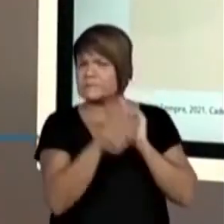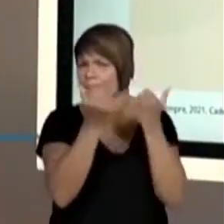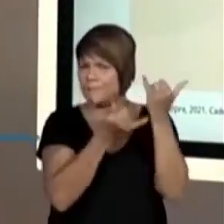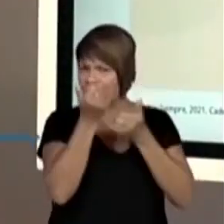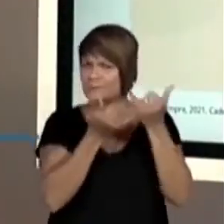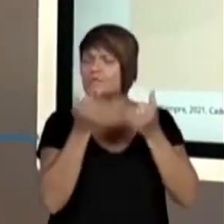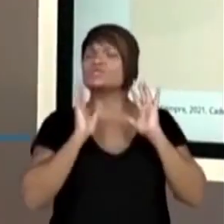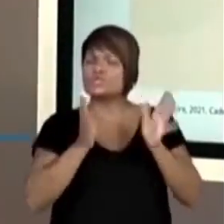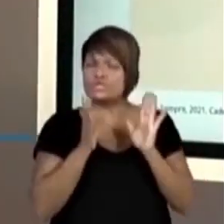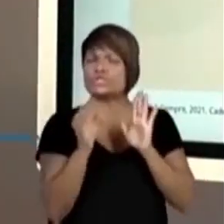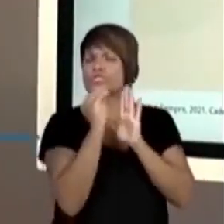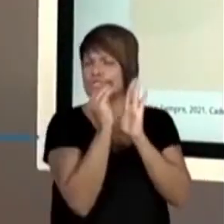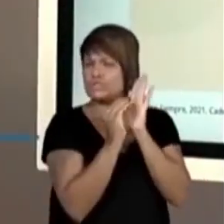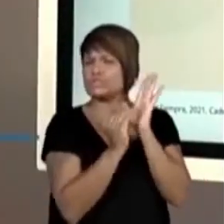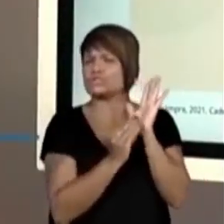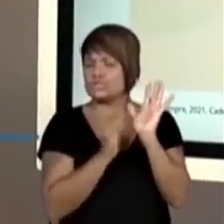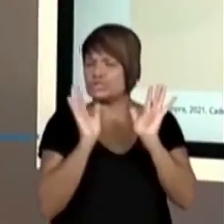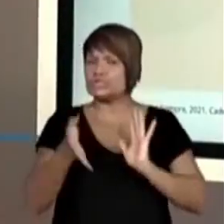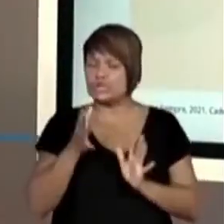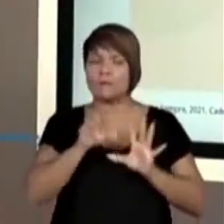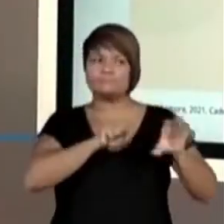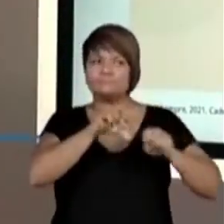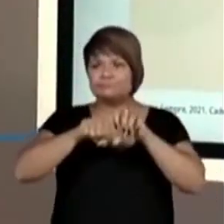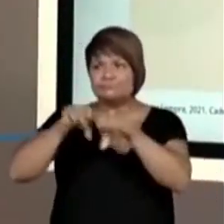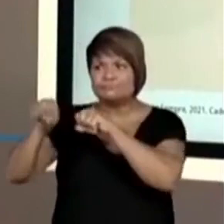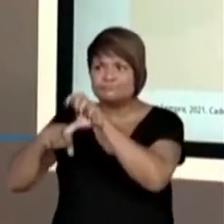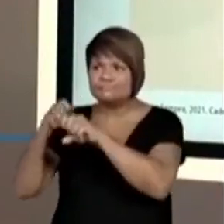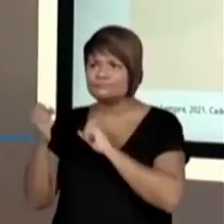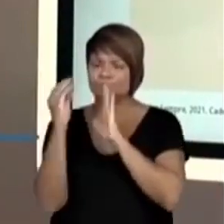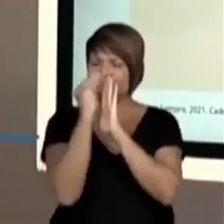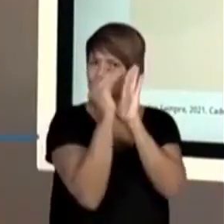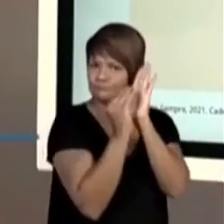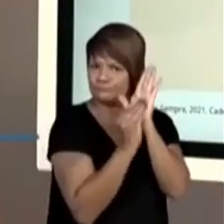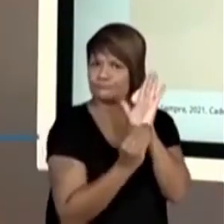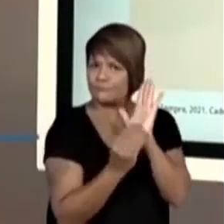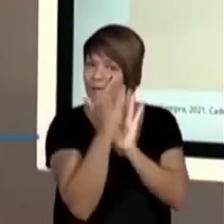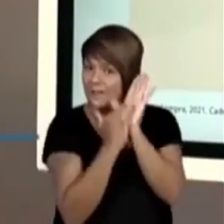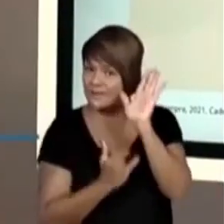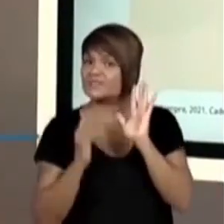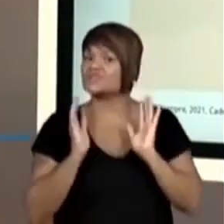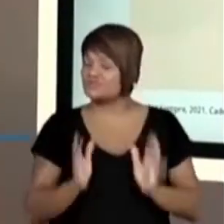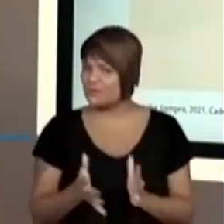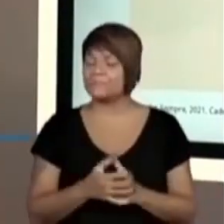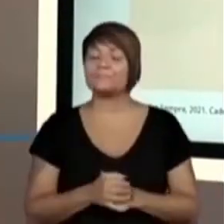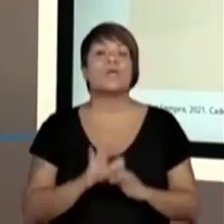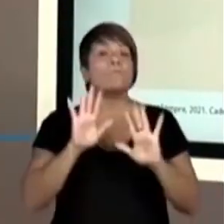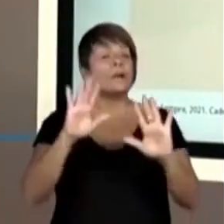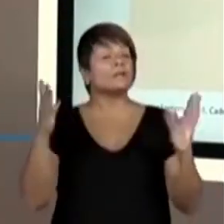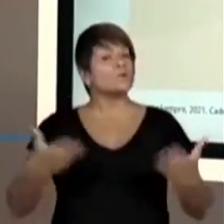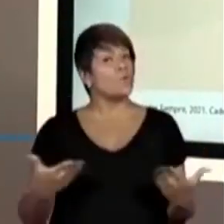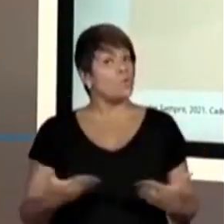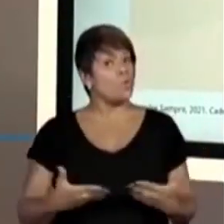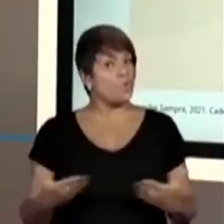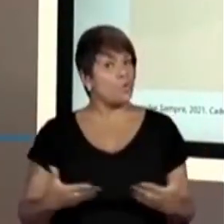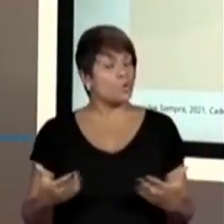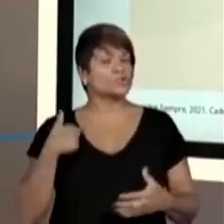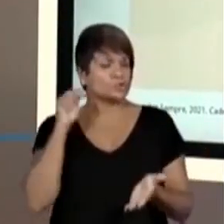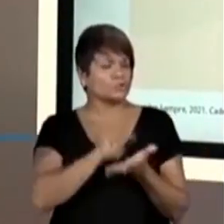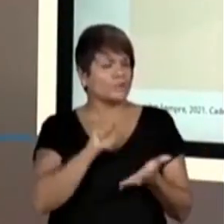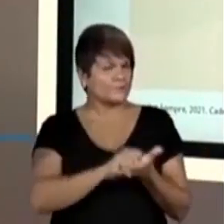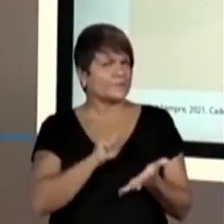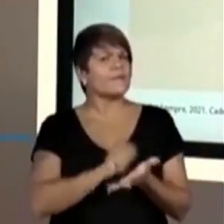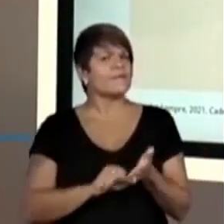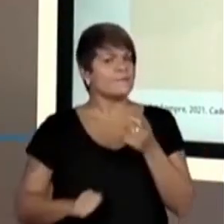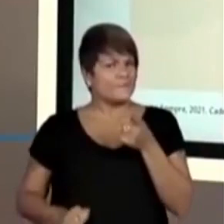que nós já tínhamos ido recolhendo aí e a professora fez uma lista para vocês. Só que hoje nós vamos escrever